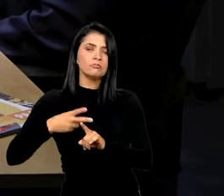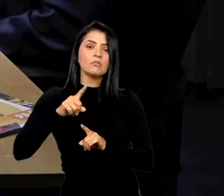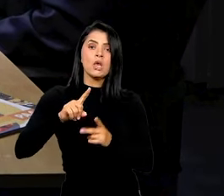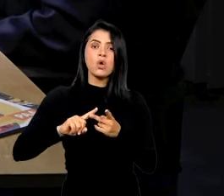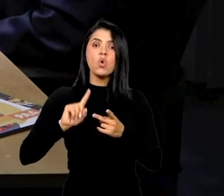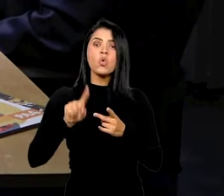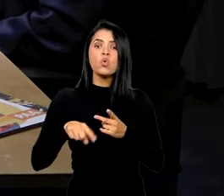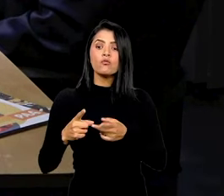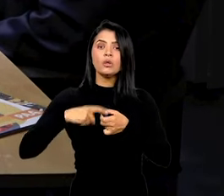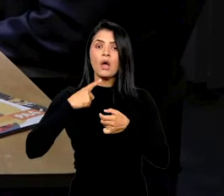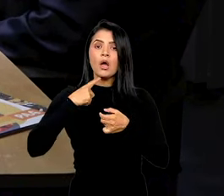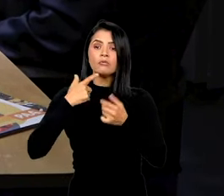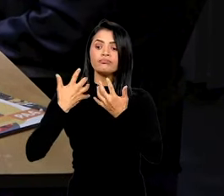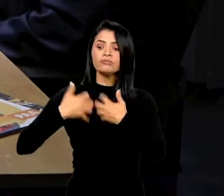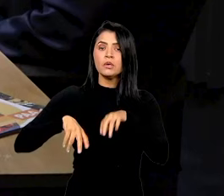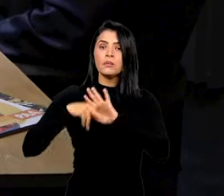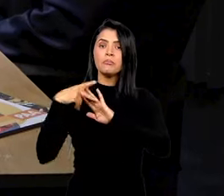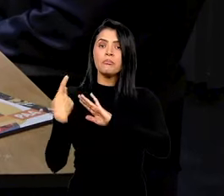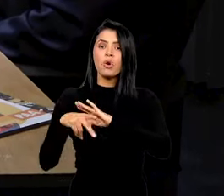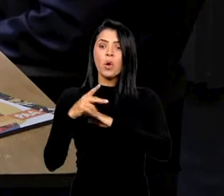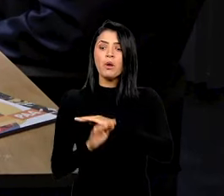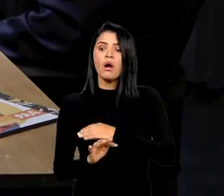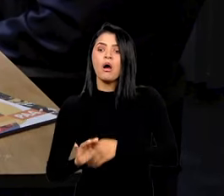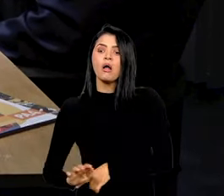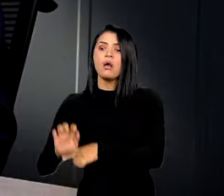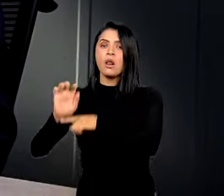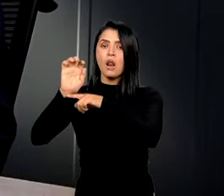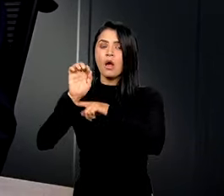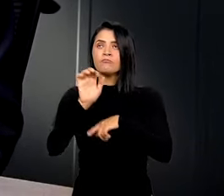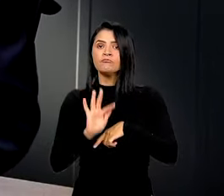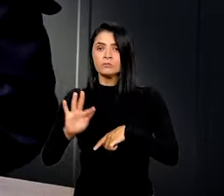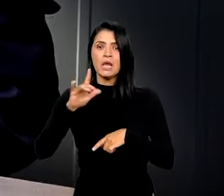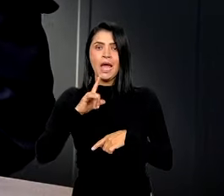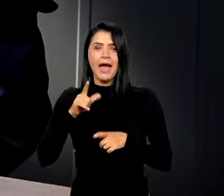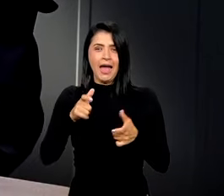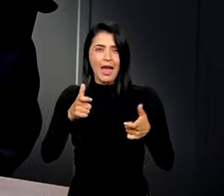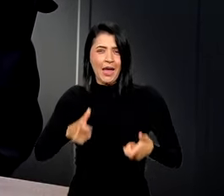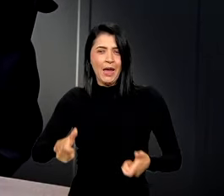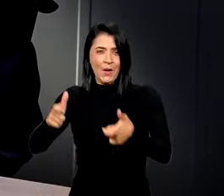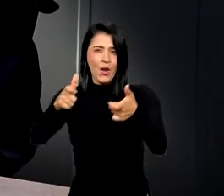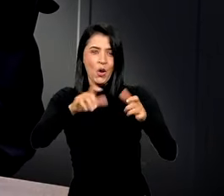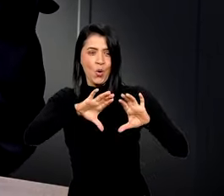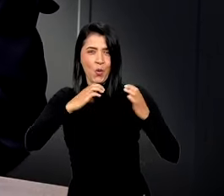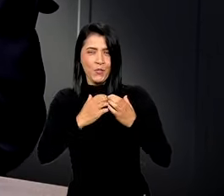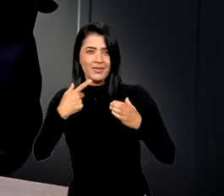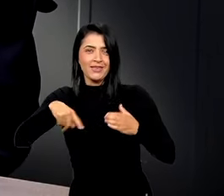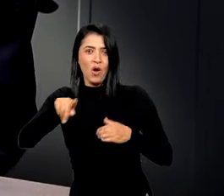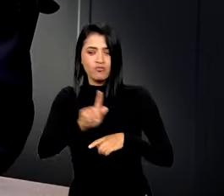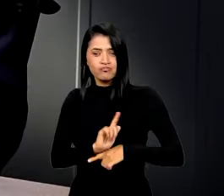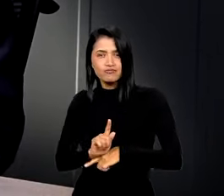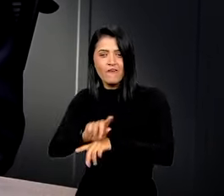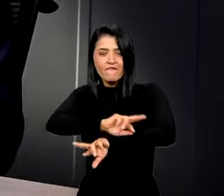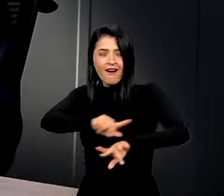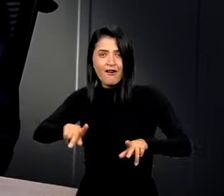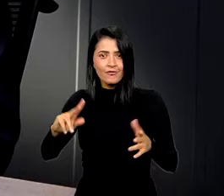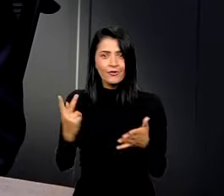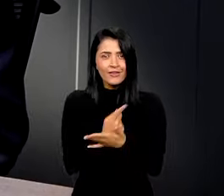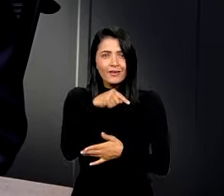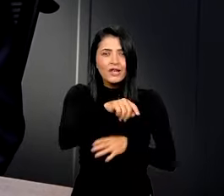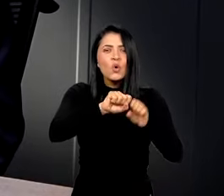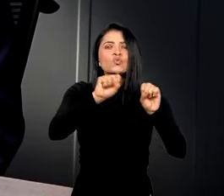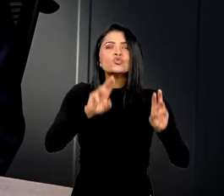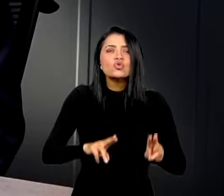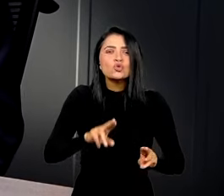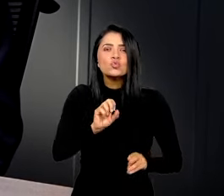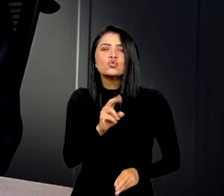das instâncias federativas, a Comissão Intergestores Tripartite. O SUAS não acontece em Brasília, o SUAS acontece